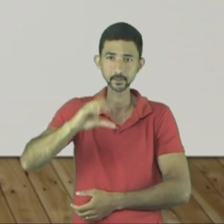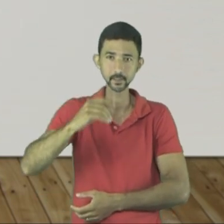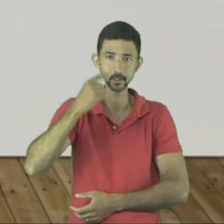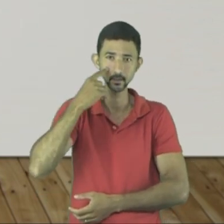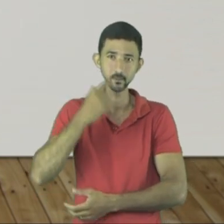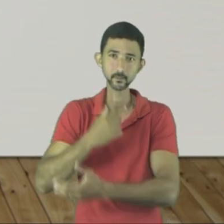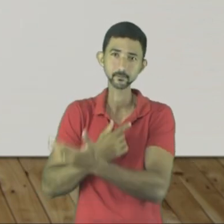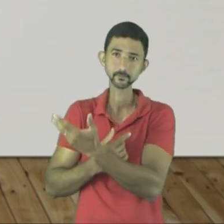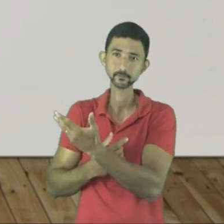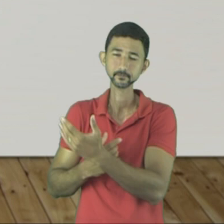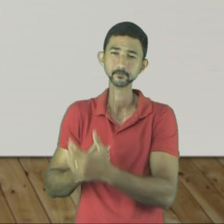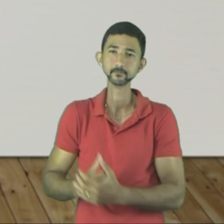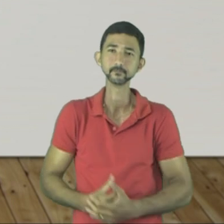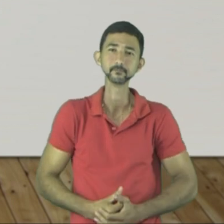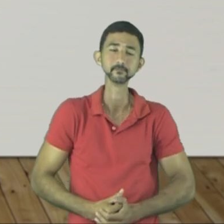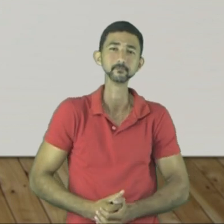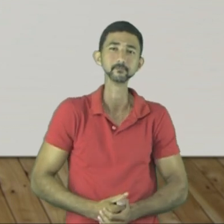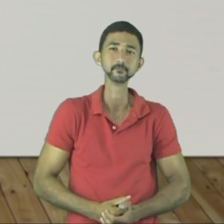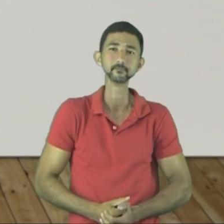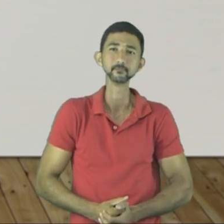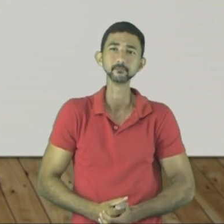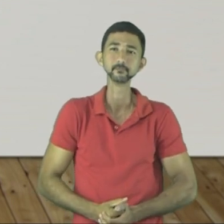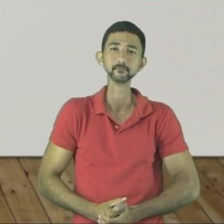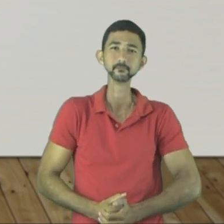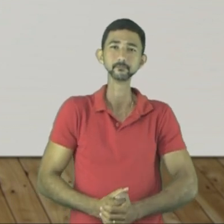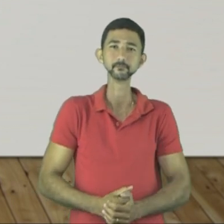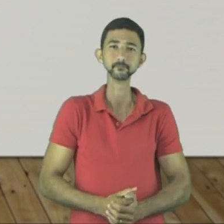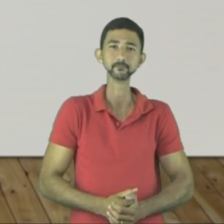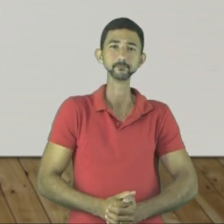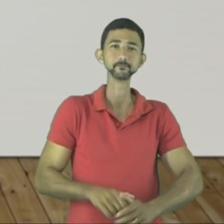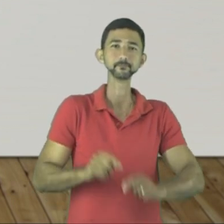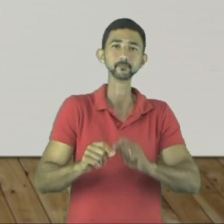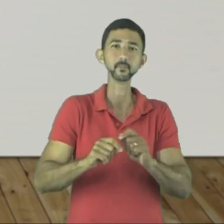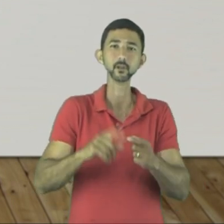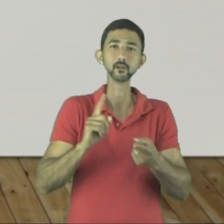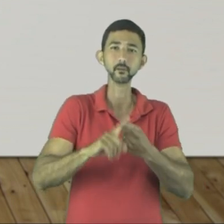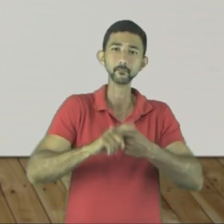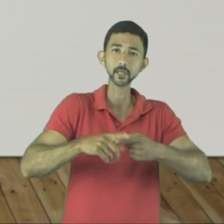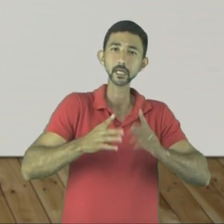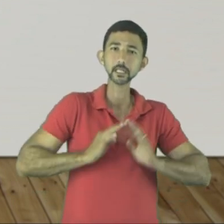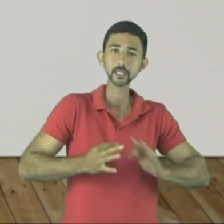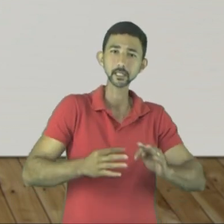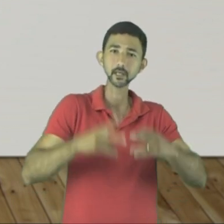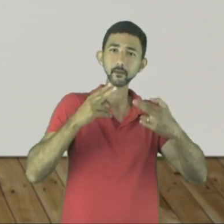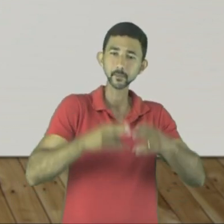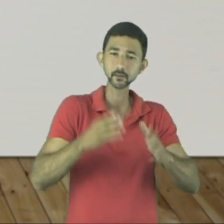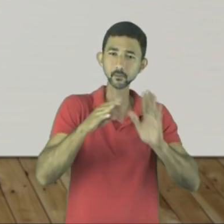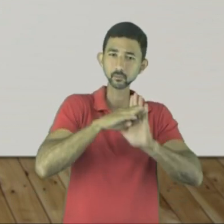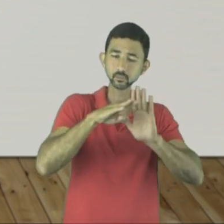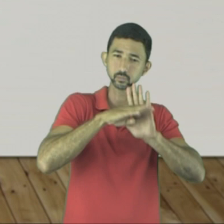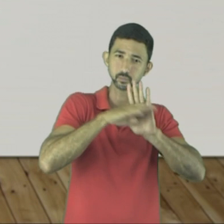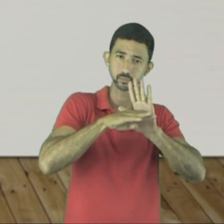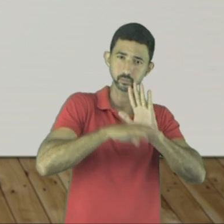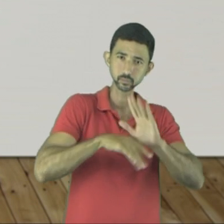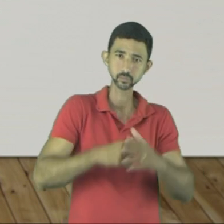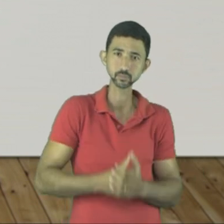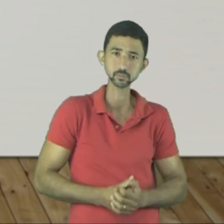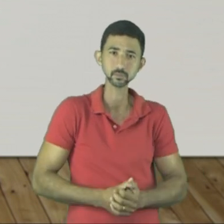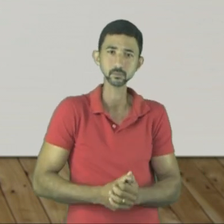E agora nós vamos para o mínimo múltiplo comum, que nós vamos usar também a mesma técnica, que é a decomposição